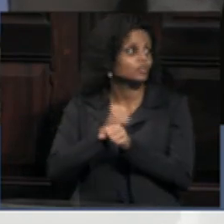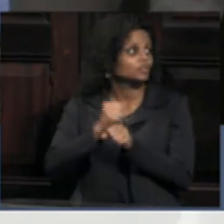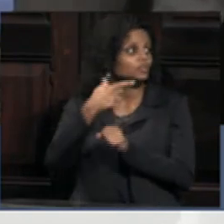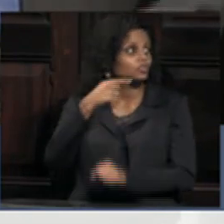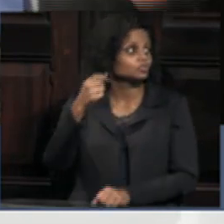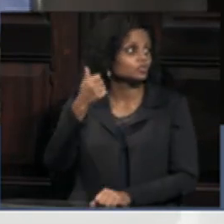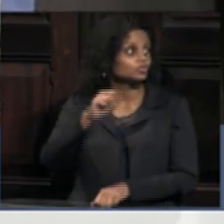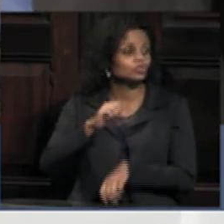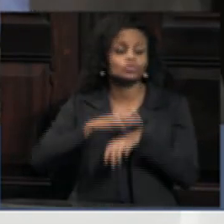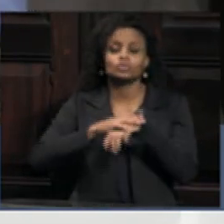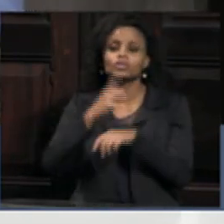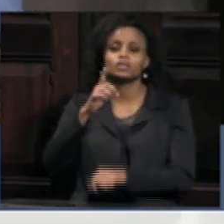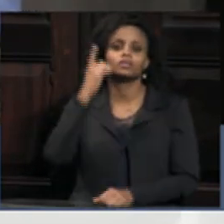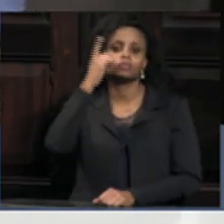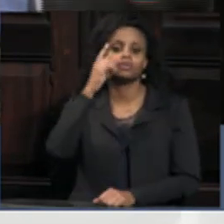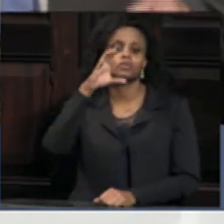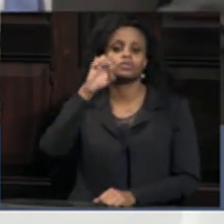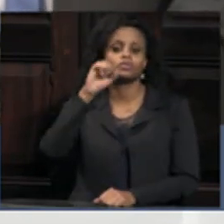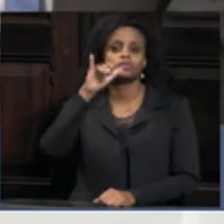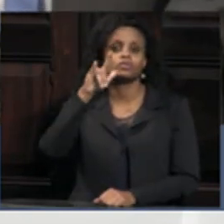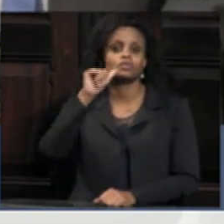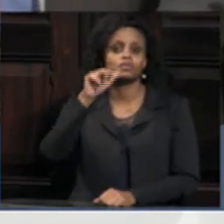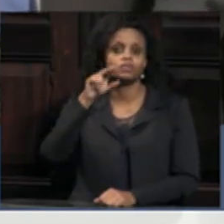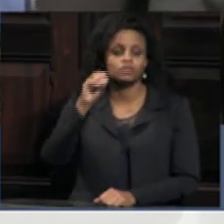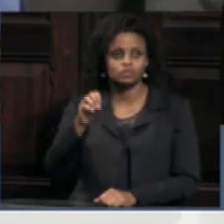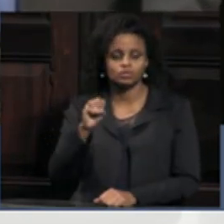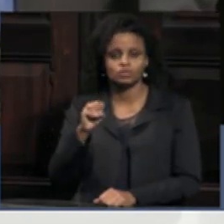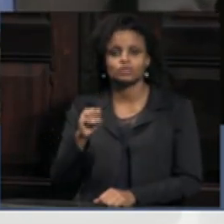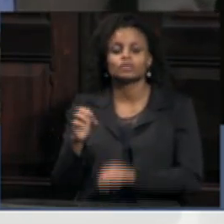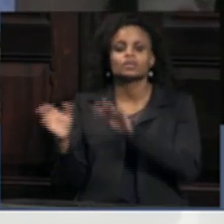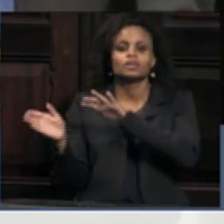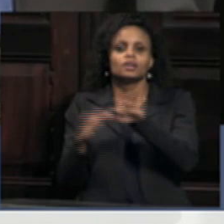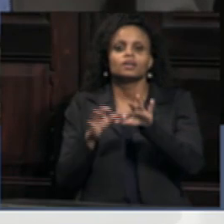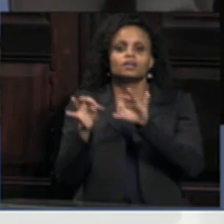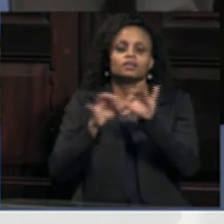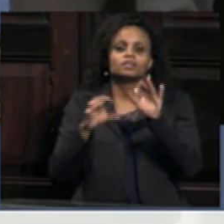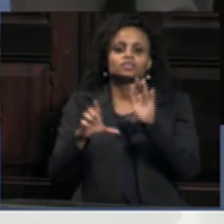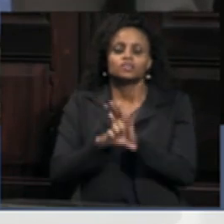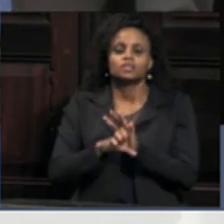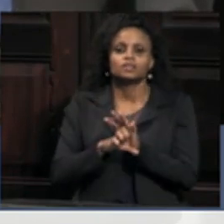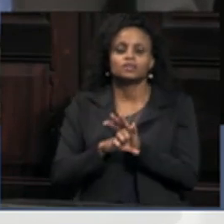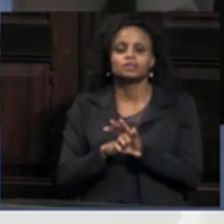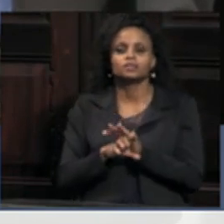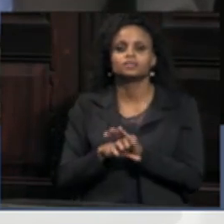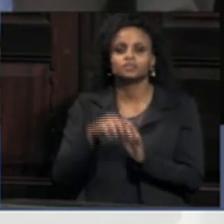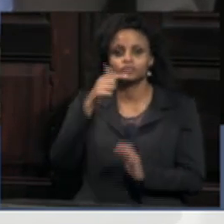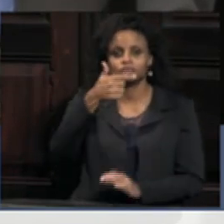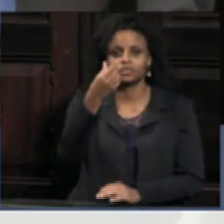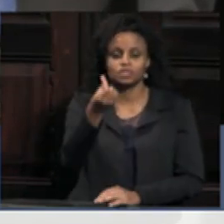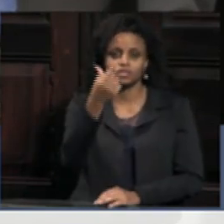4377-A/2018, autoria do deputado André Ceciliano e Flávio Bolsonaro. Veto total oposto ao projeto de lei